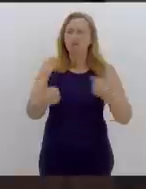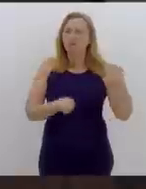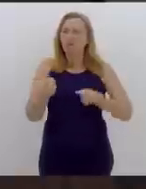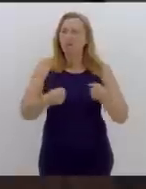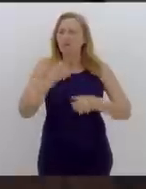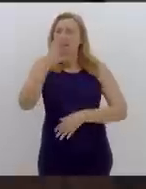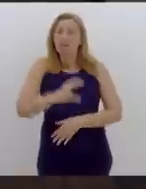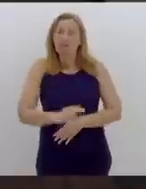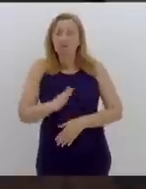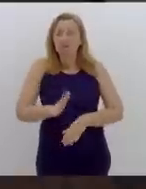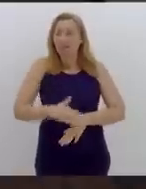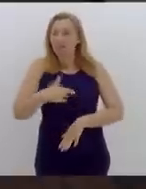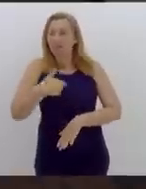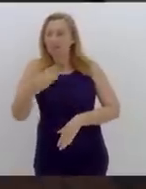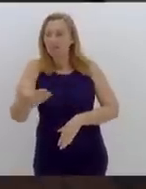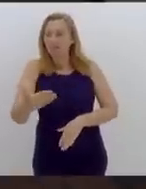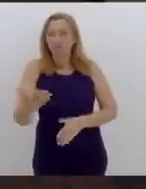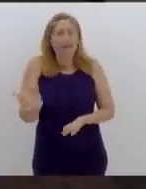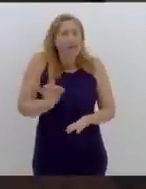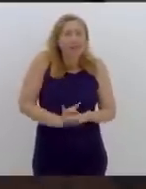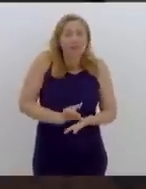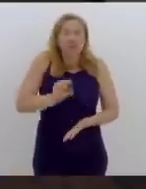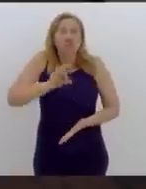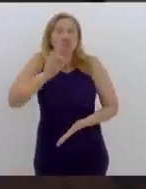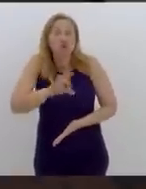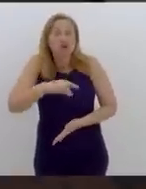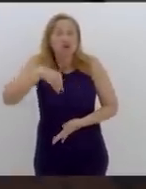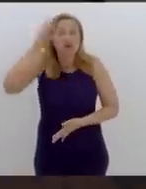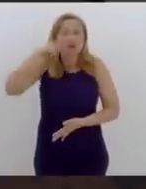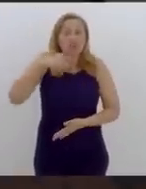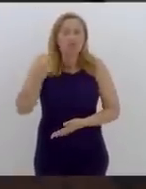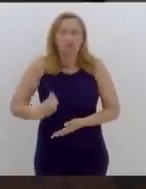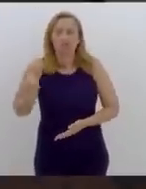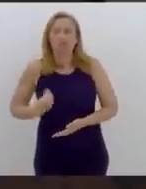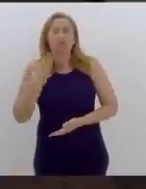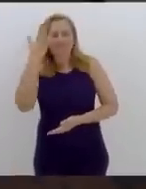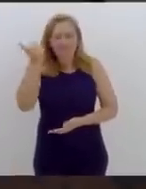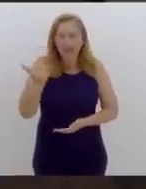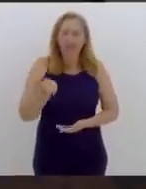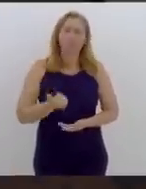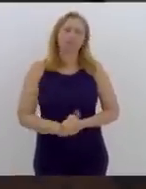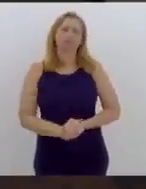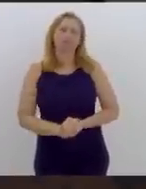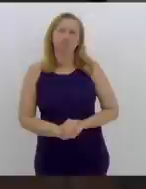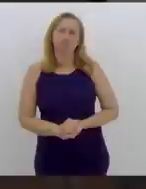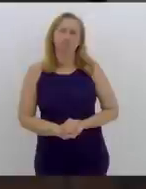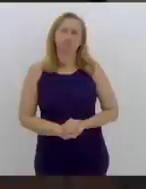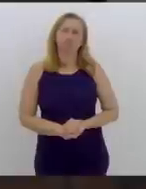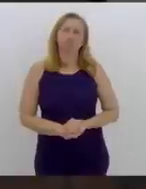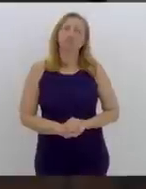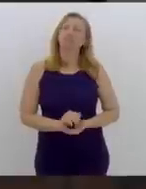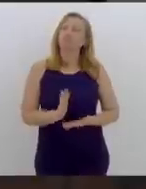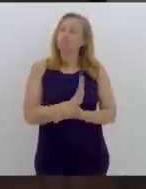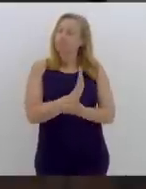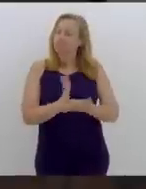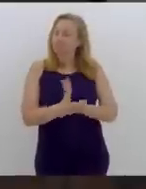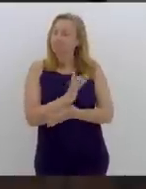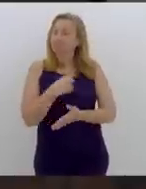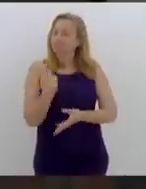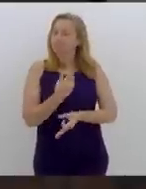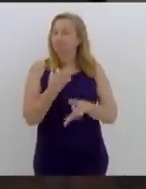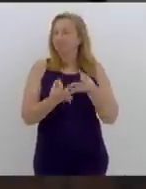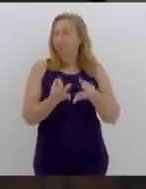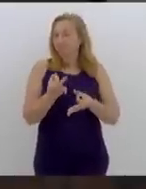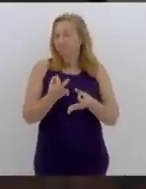é realidade que nós vivemos amigo só quem vive sabe só que é realmente passa sabe e muitas vezes somos julgados